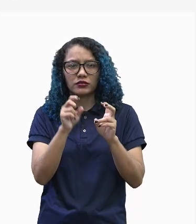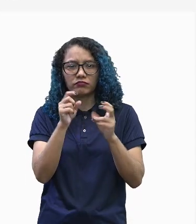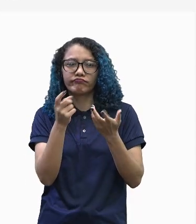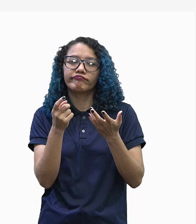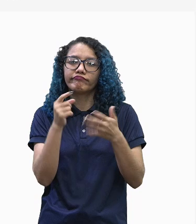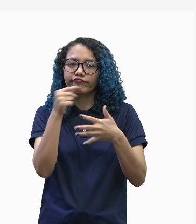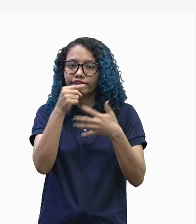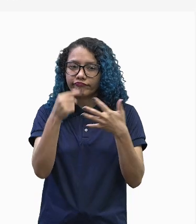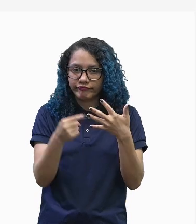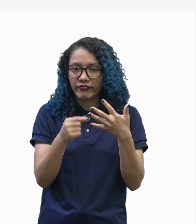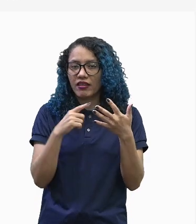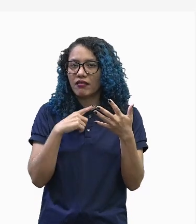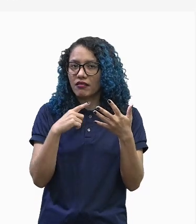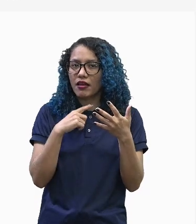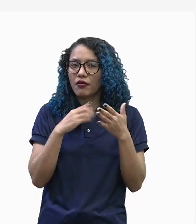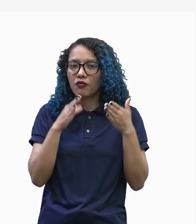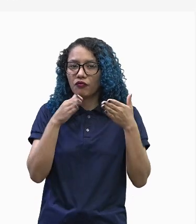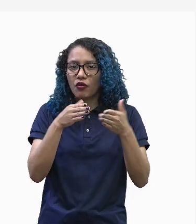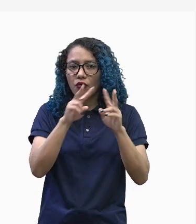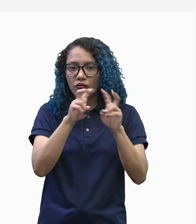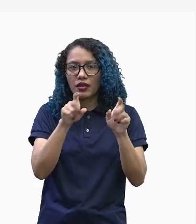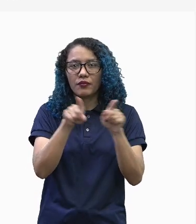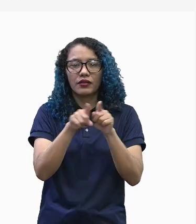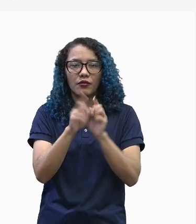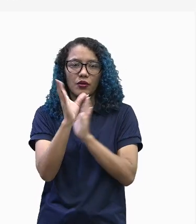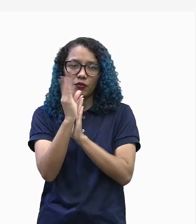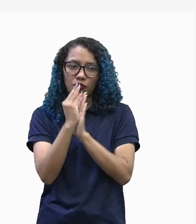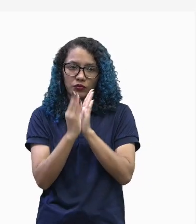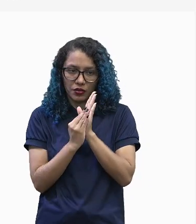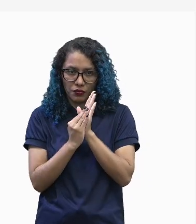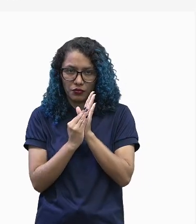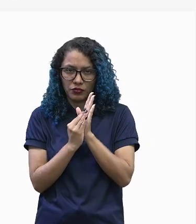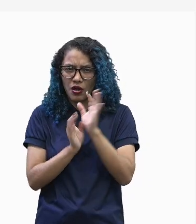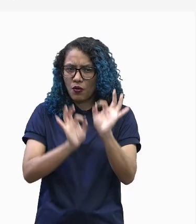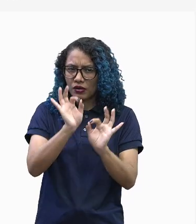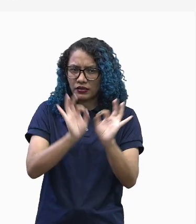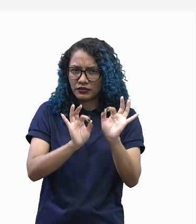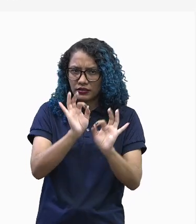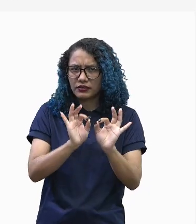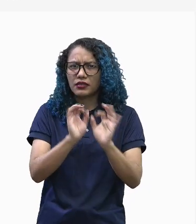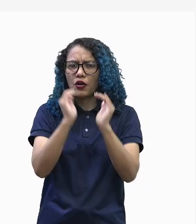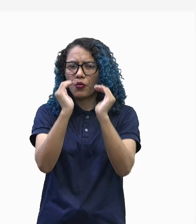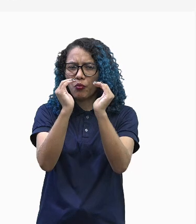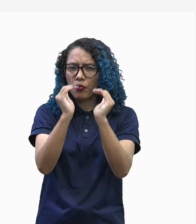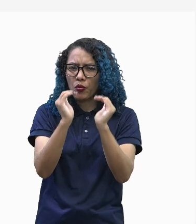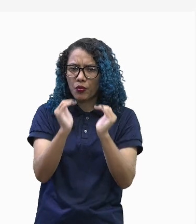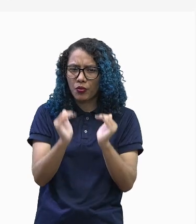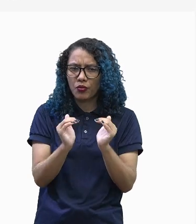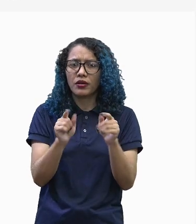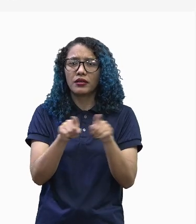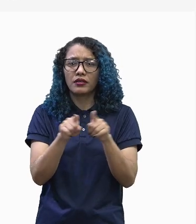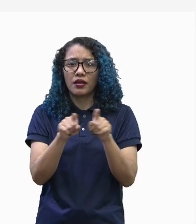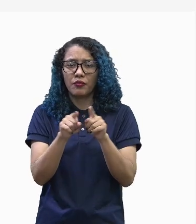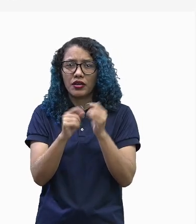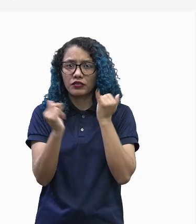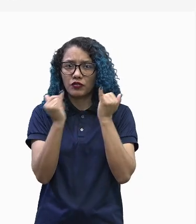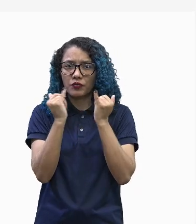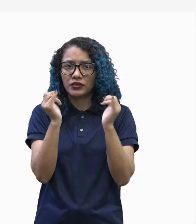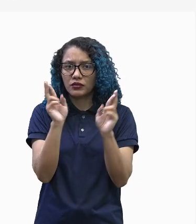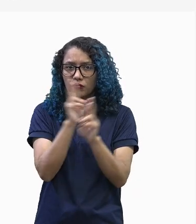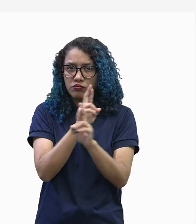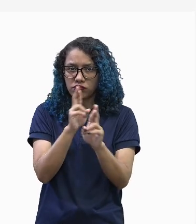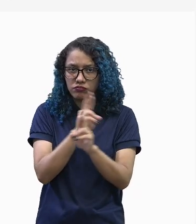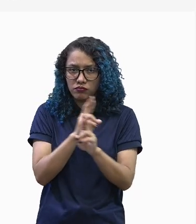tópicos, tema e assunto, ordem e hierarquia e